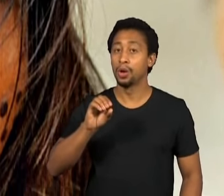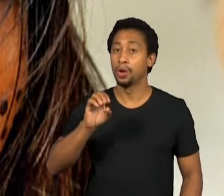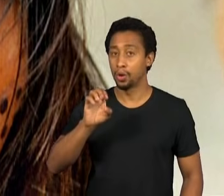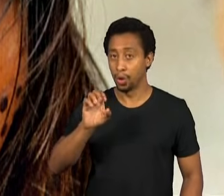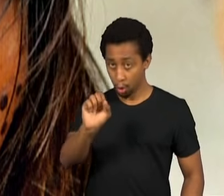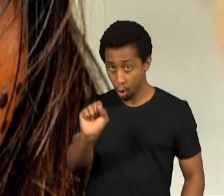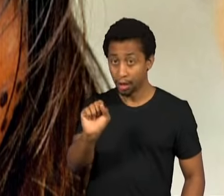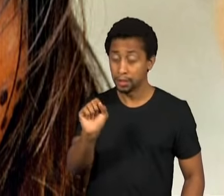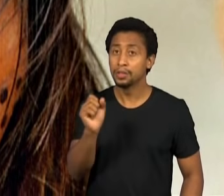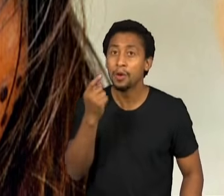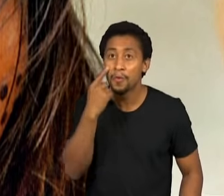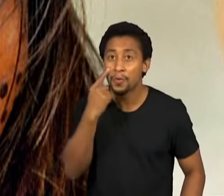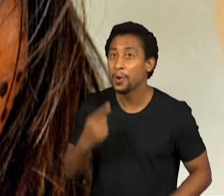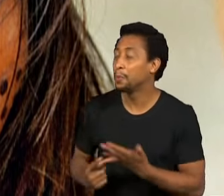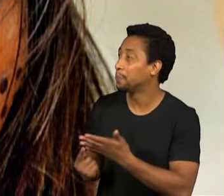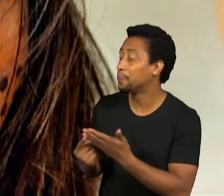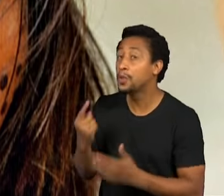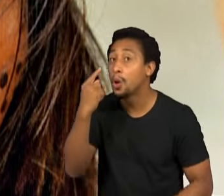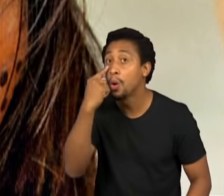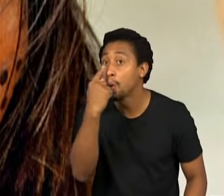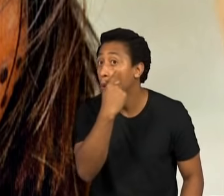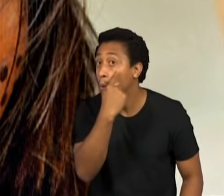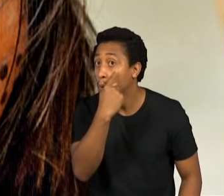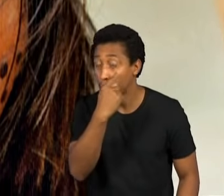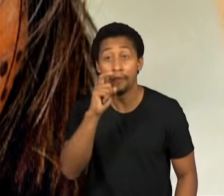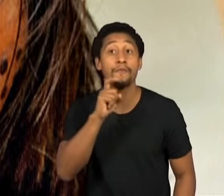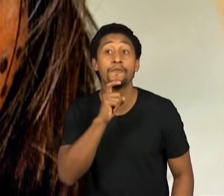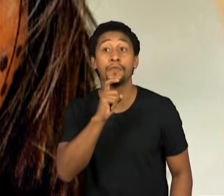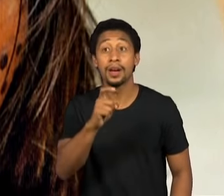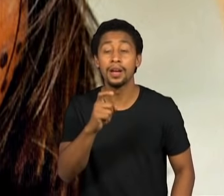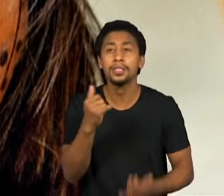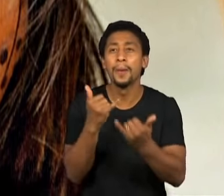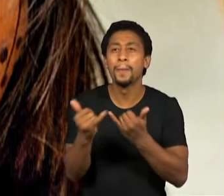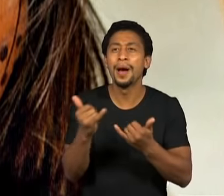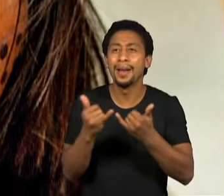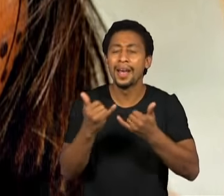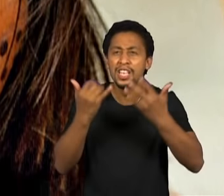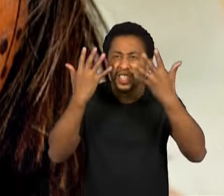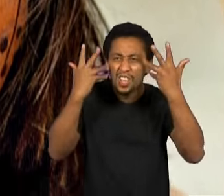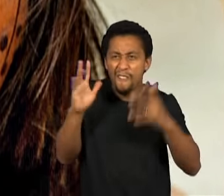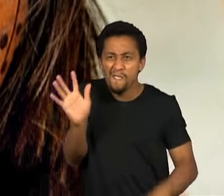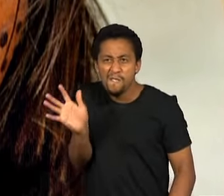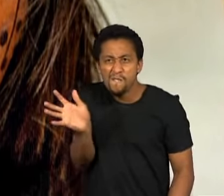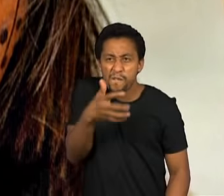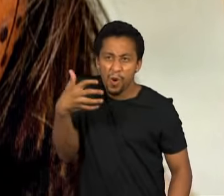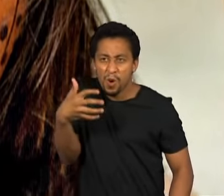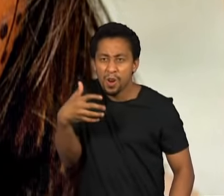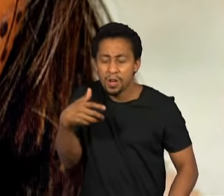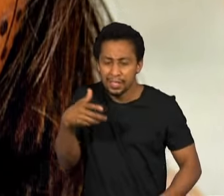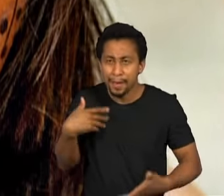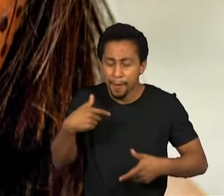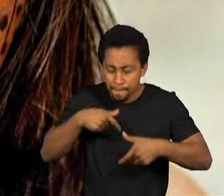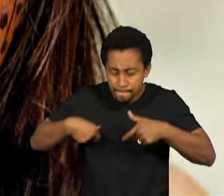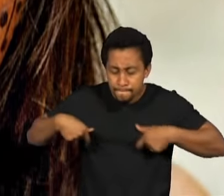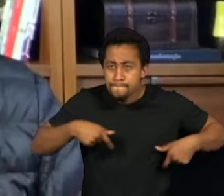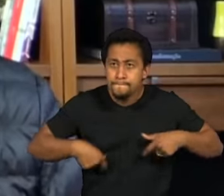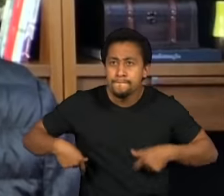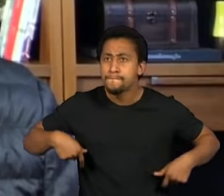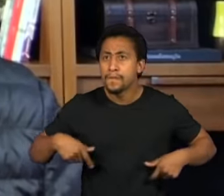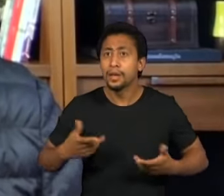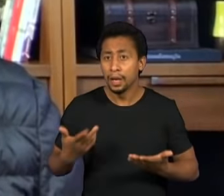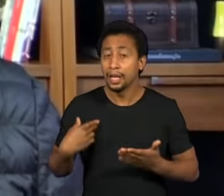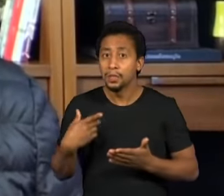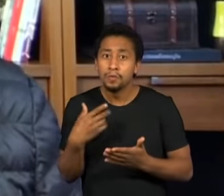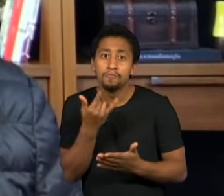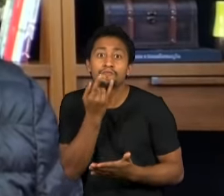olhos verdes, parece uma onça. E aí veio a minha paixão de começar esse projeto.